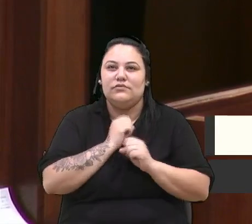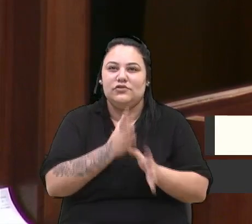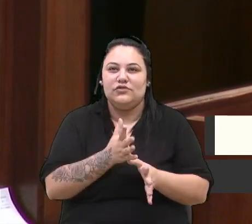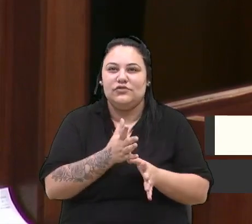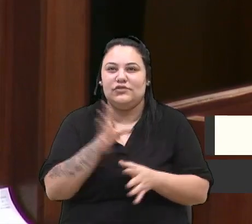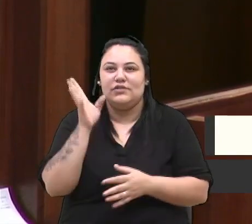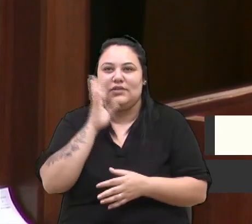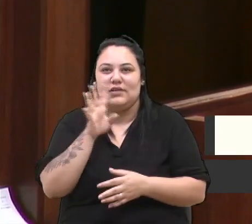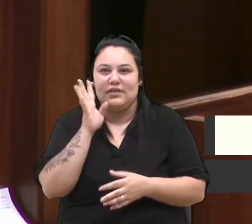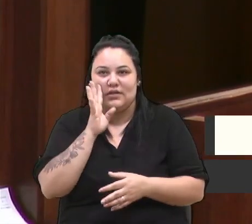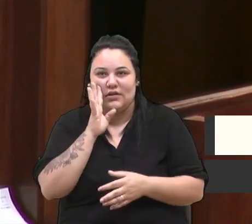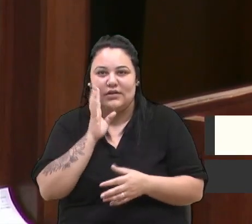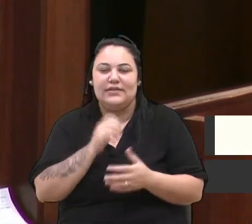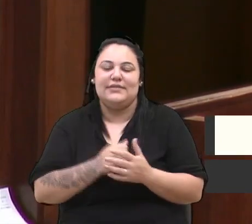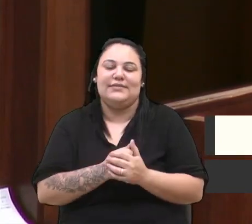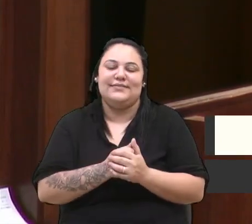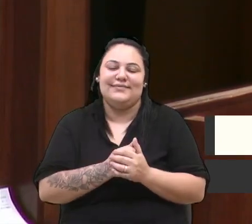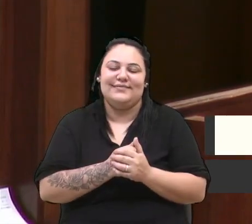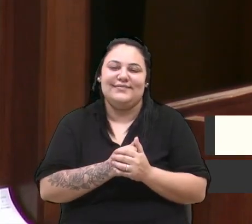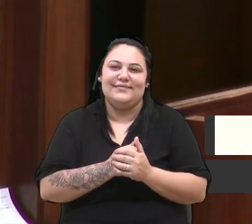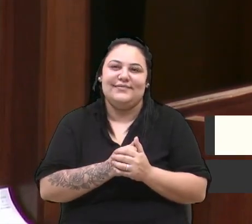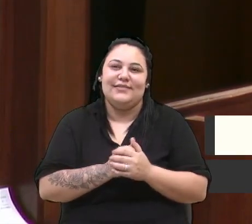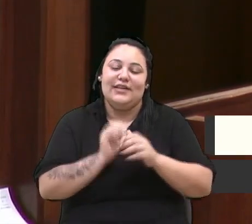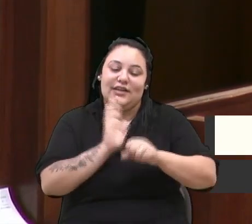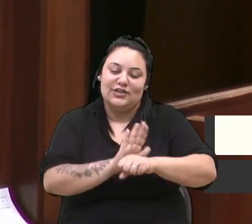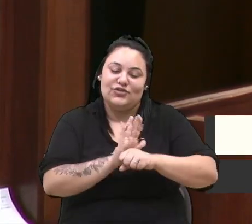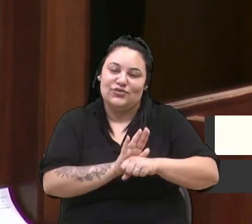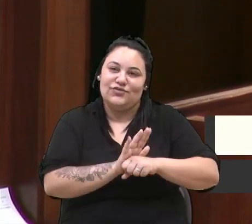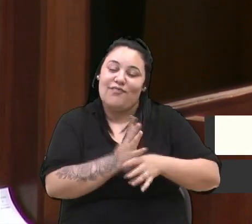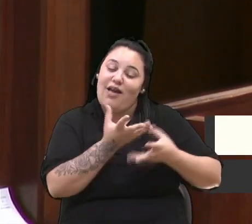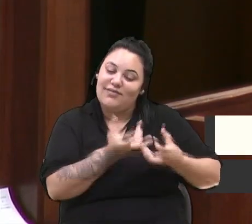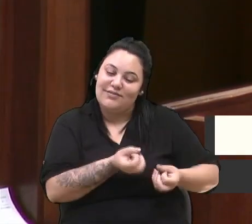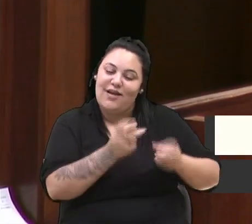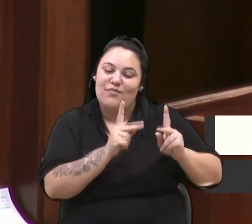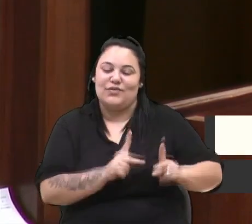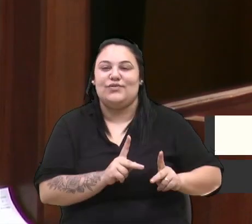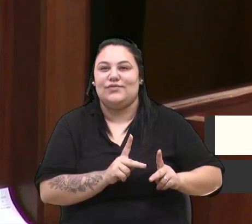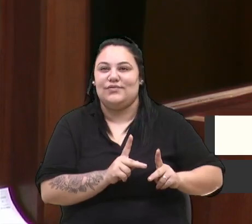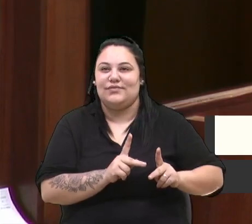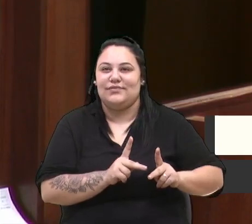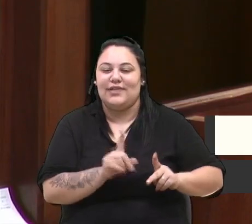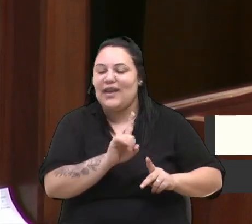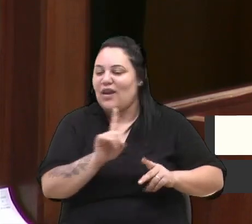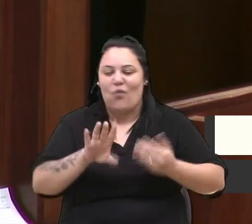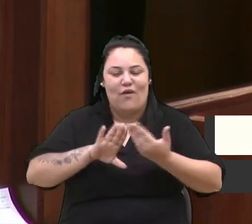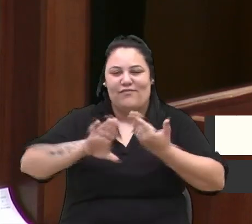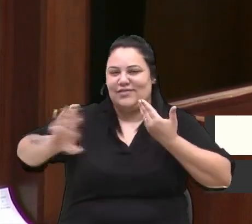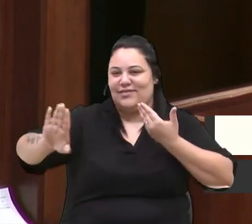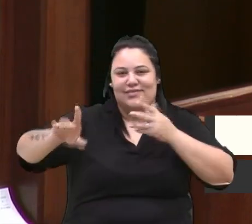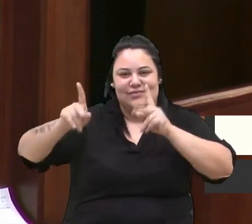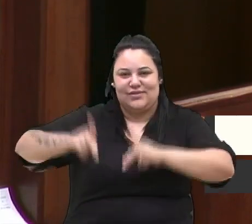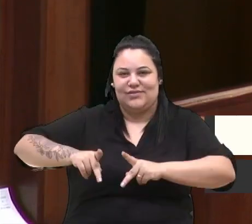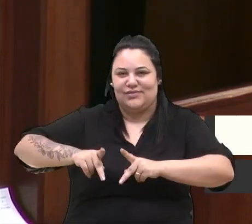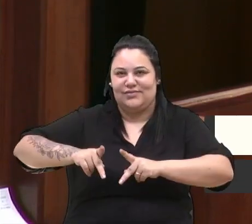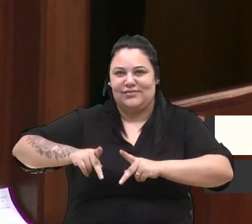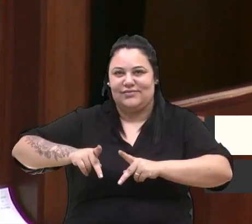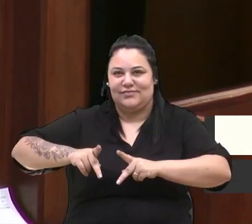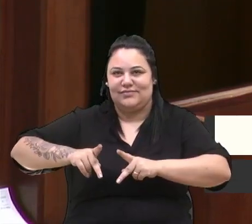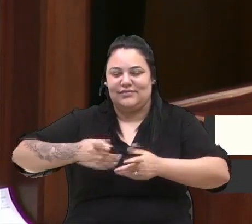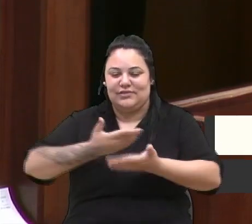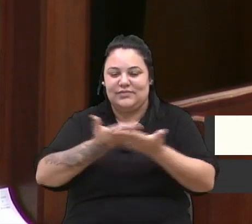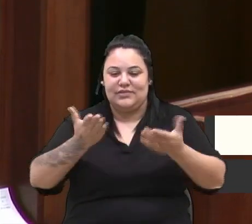venham agregar, acolher as pessoas, ao invés de afastar, para que esses espaços sejam mais